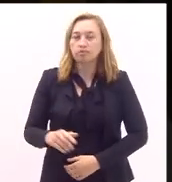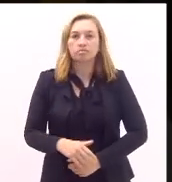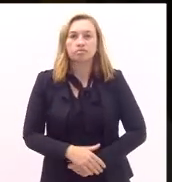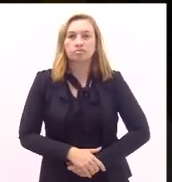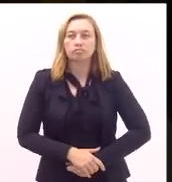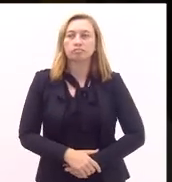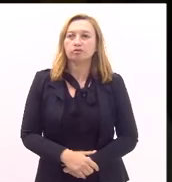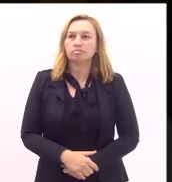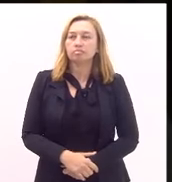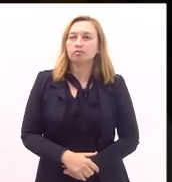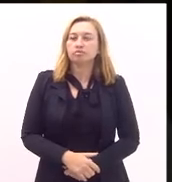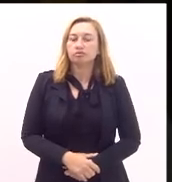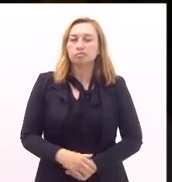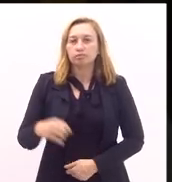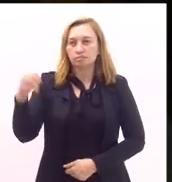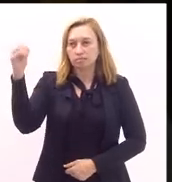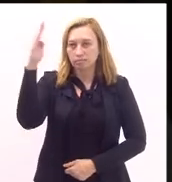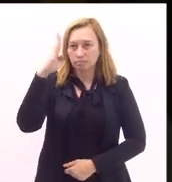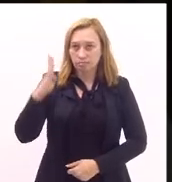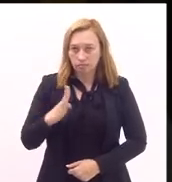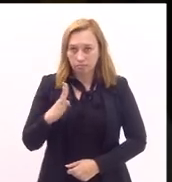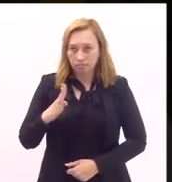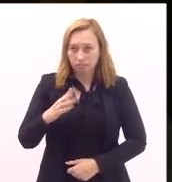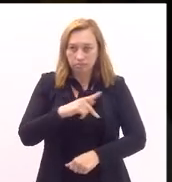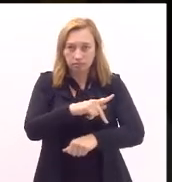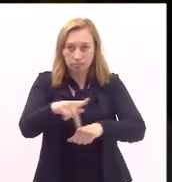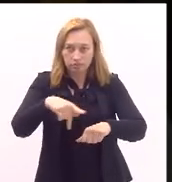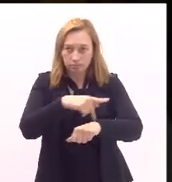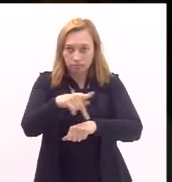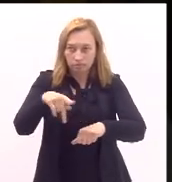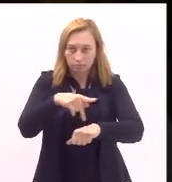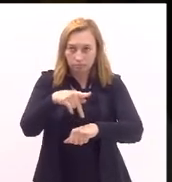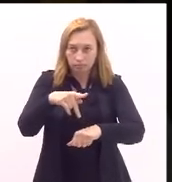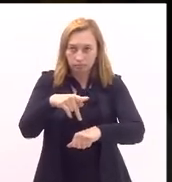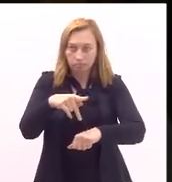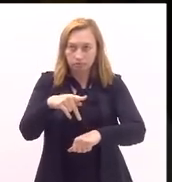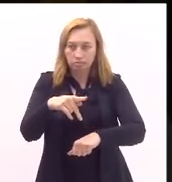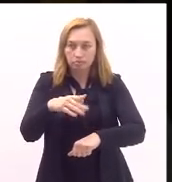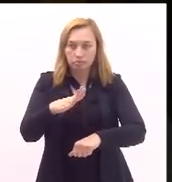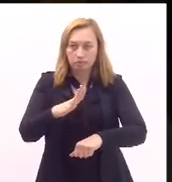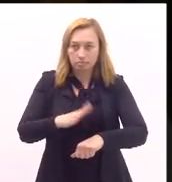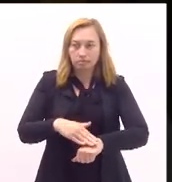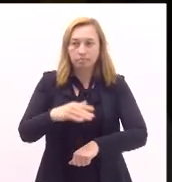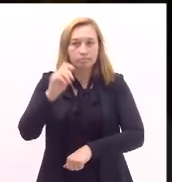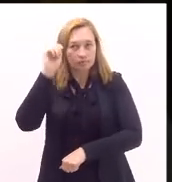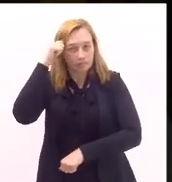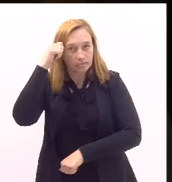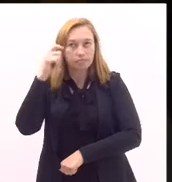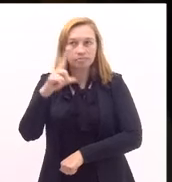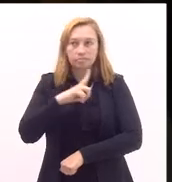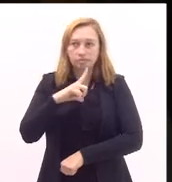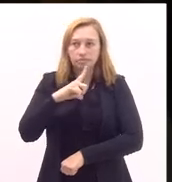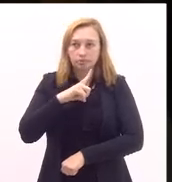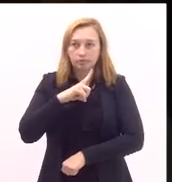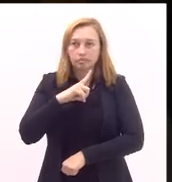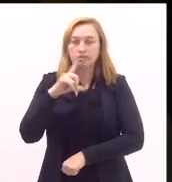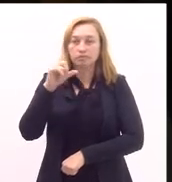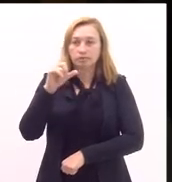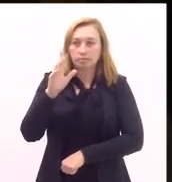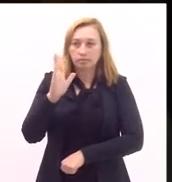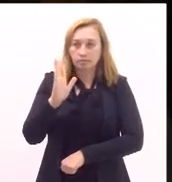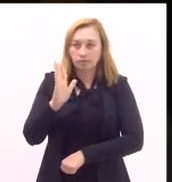tese e o Brasil que é um país predominantemente negro vai se tornar um país